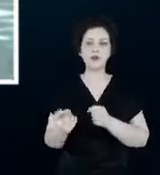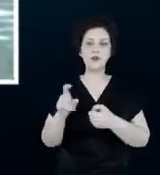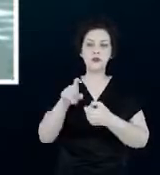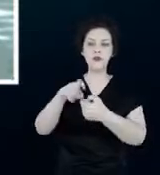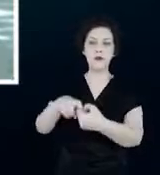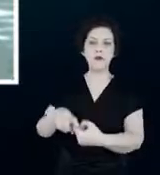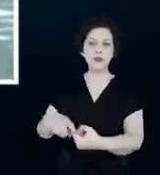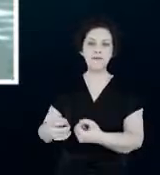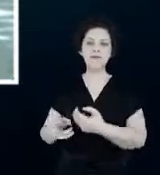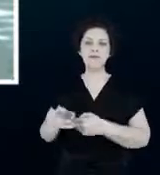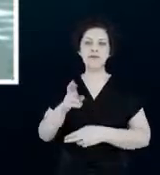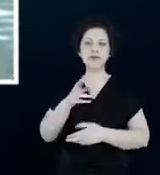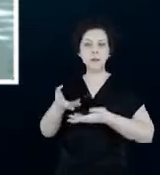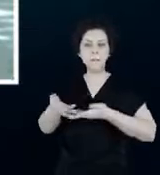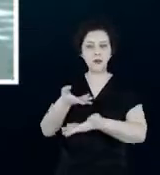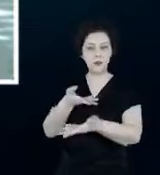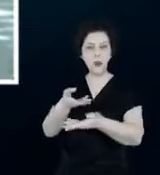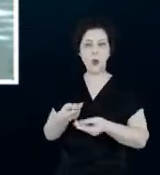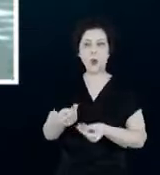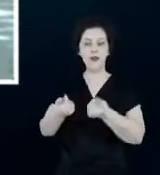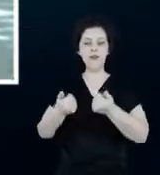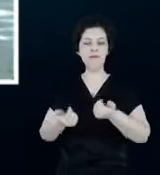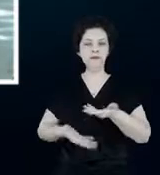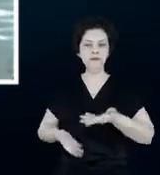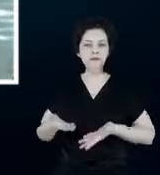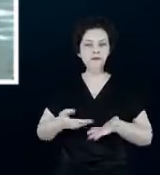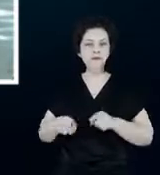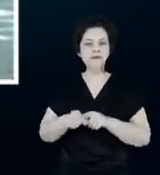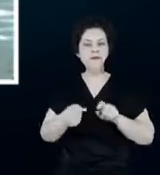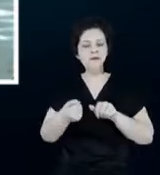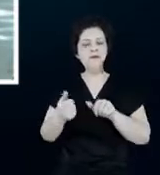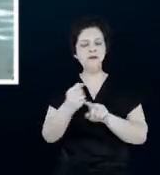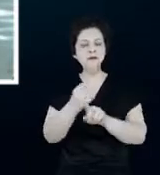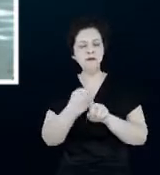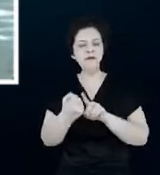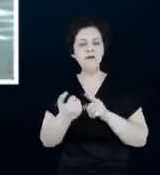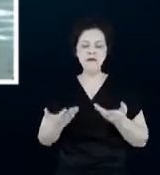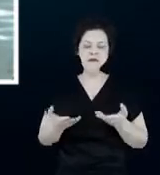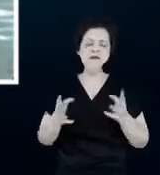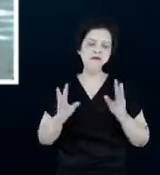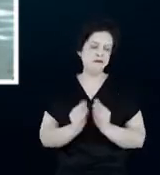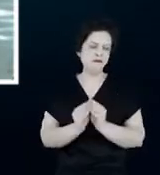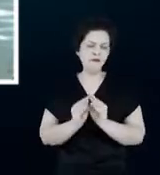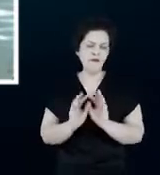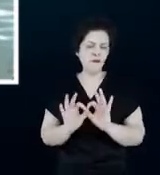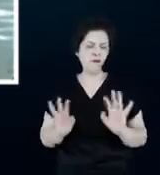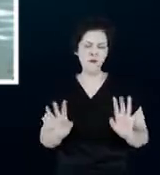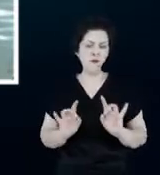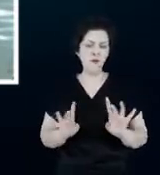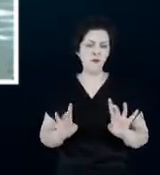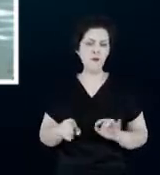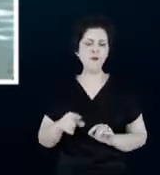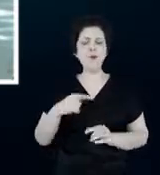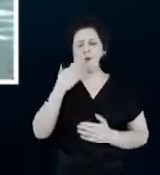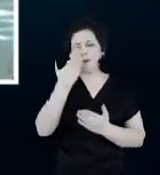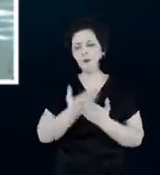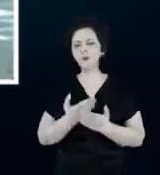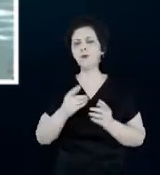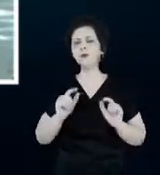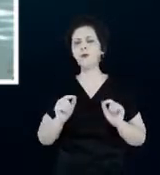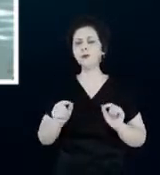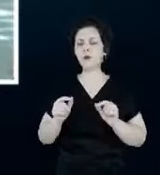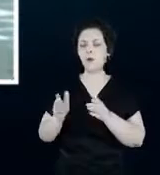o dinheiro investido vai retornar na forma de qualidade de serviço e benefício para a sociedade. É basicamente isso. Eu acho que